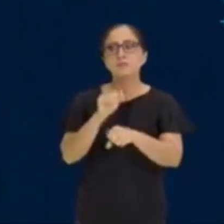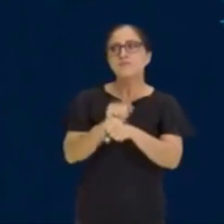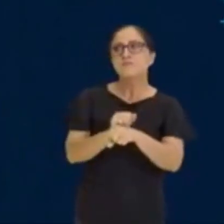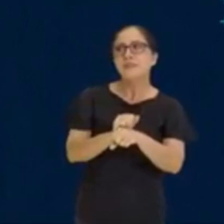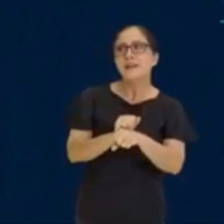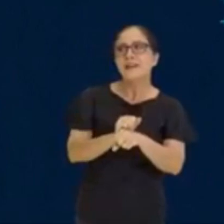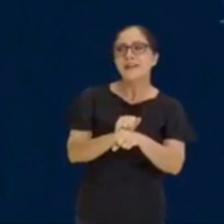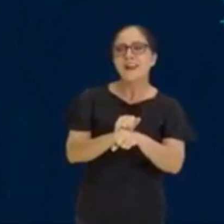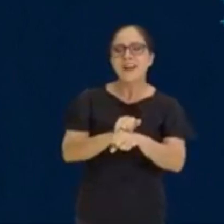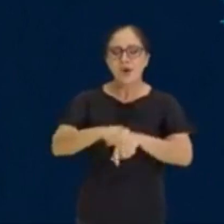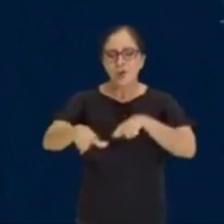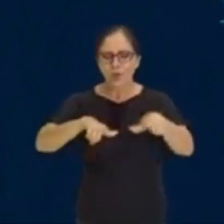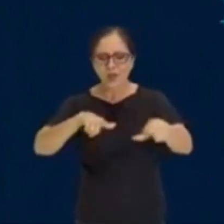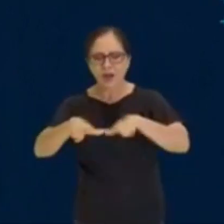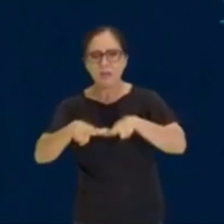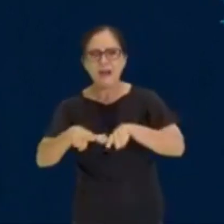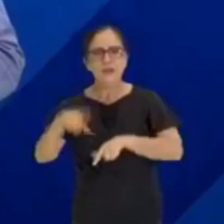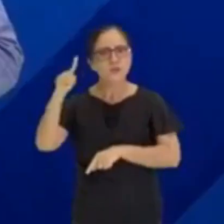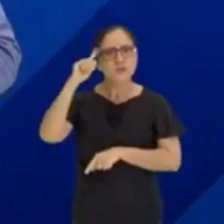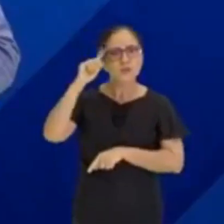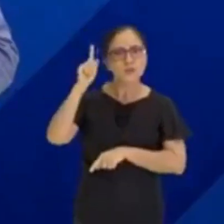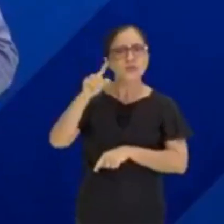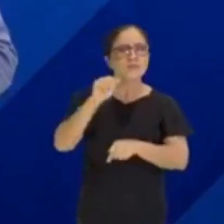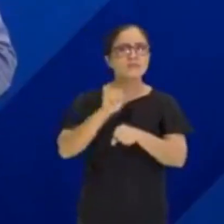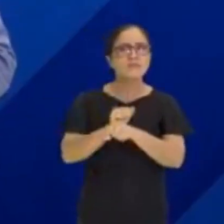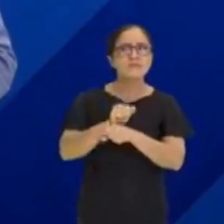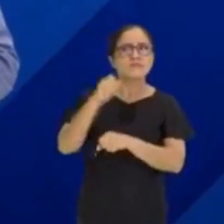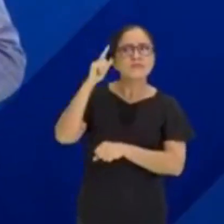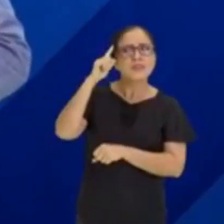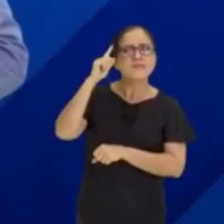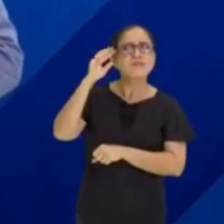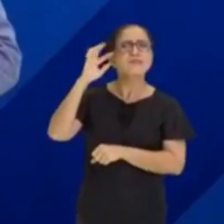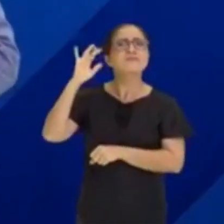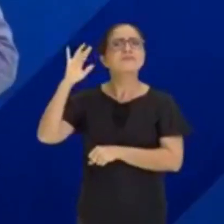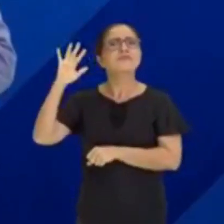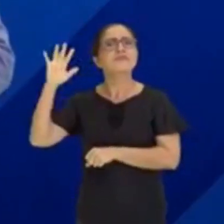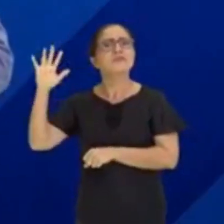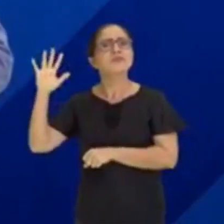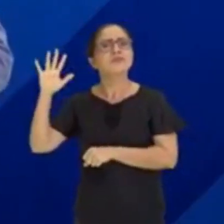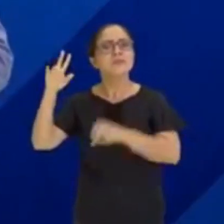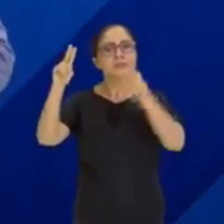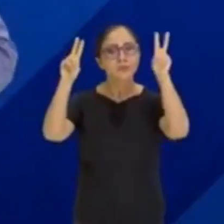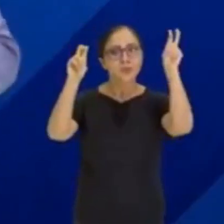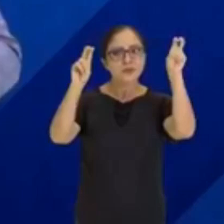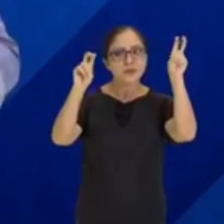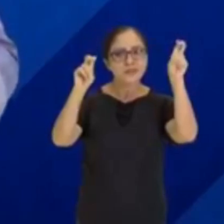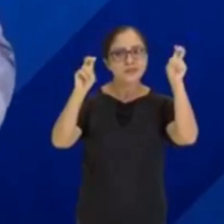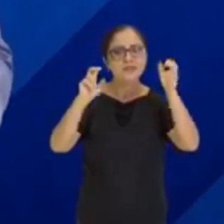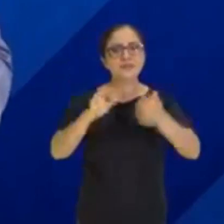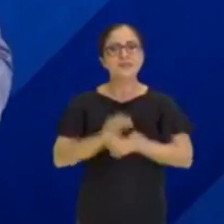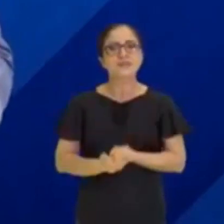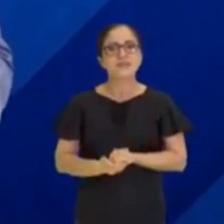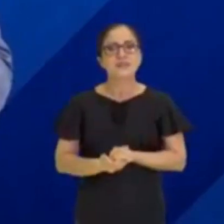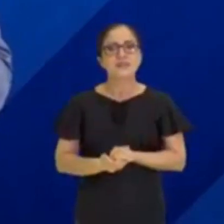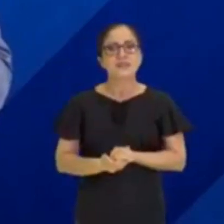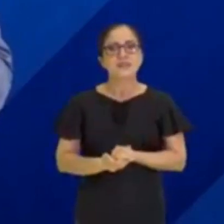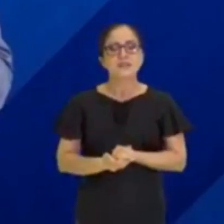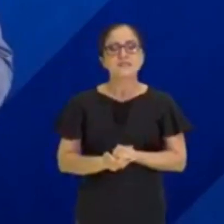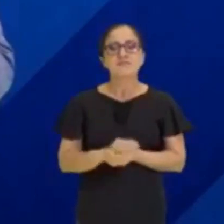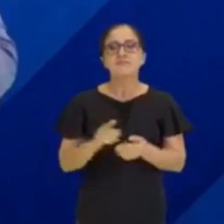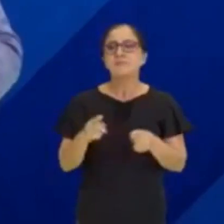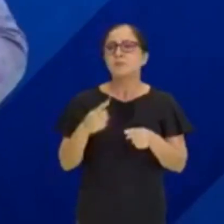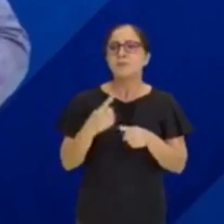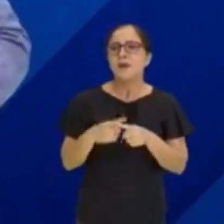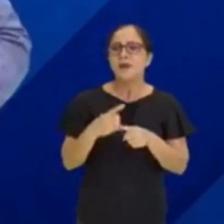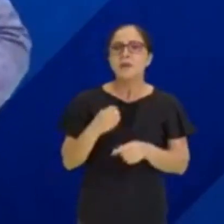as atividades do dia a dia? Pense um pouquinho junto comigo sobre isso. Quais são essas